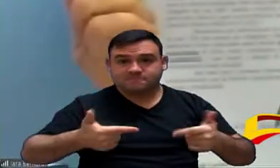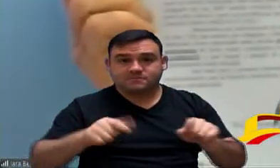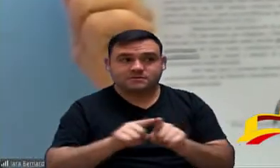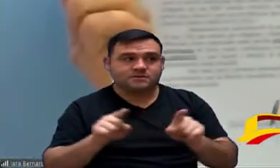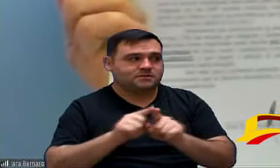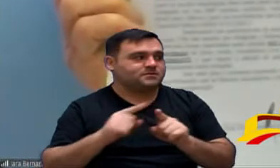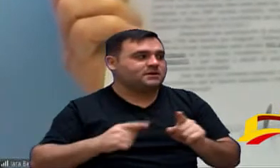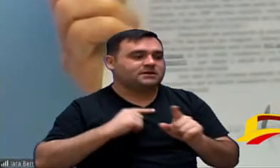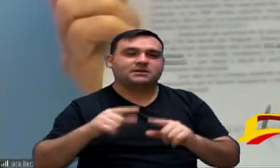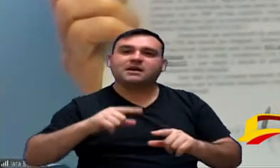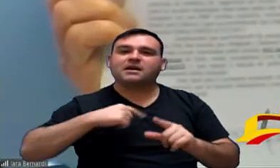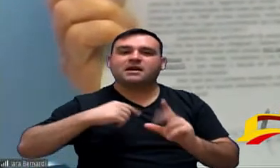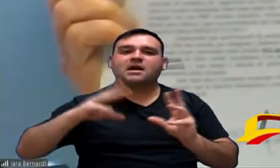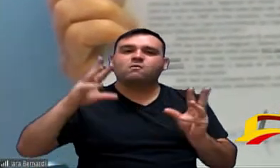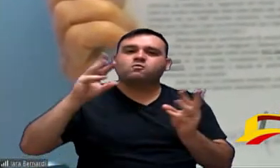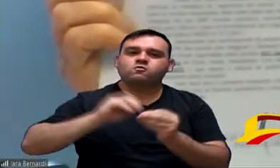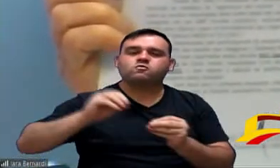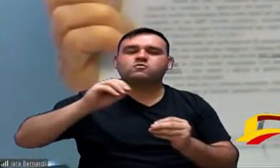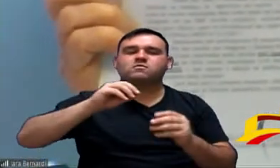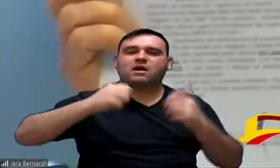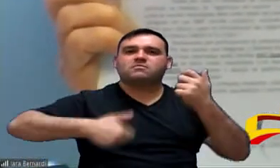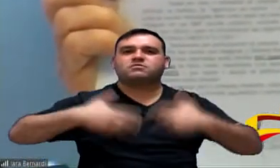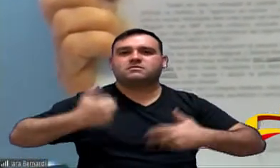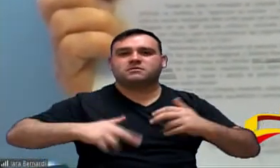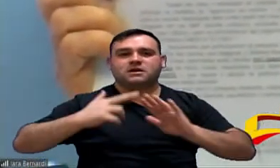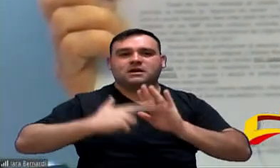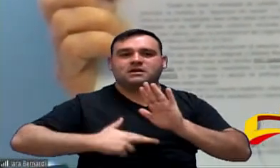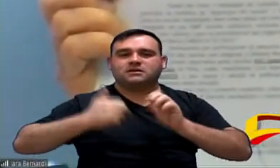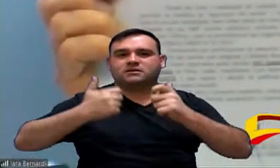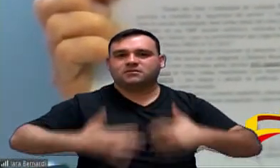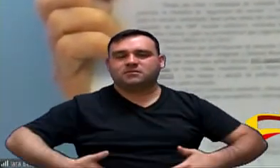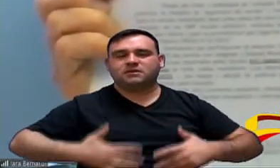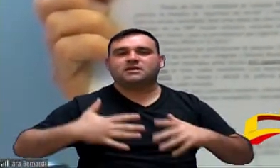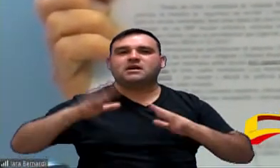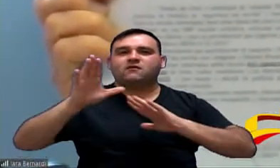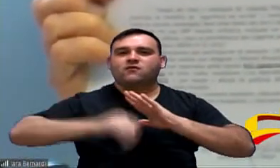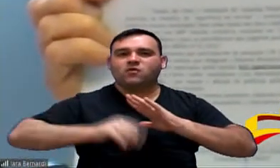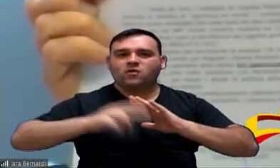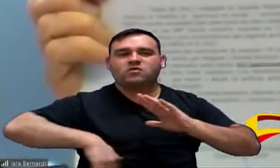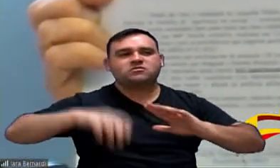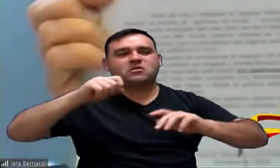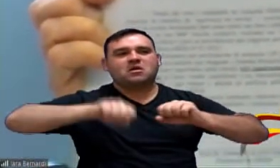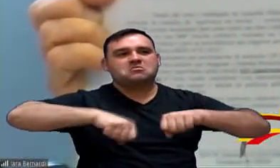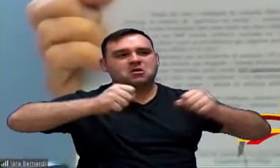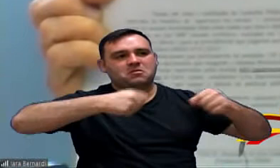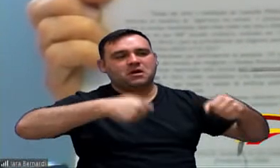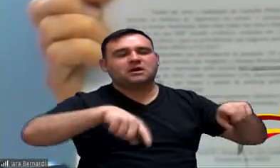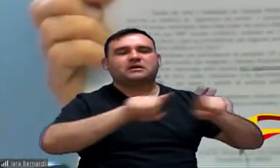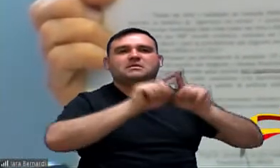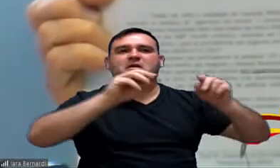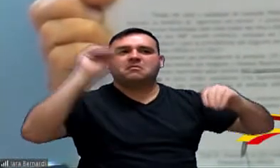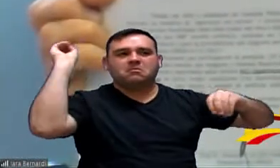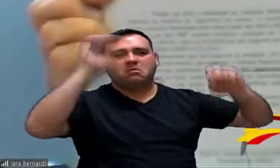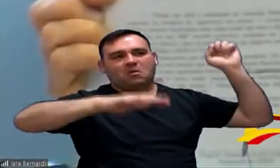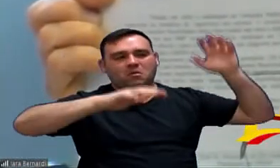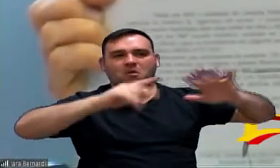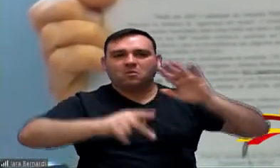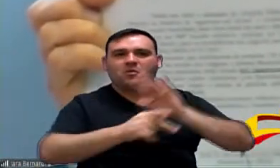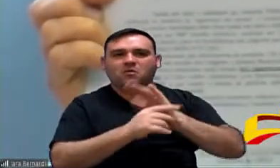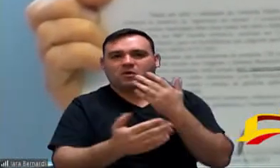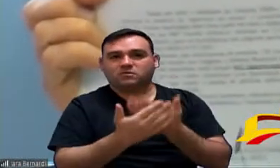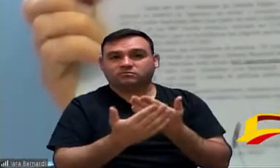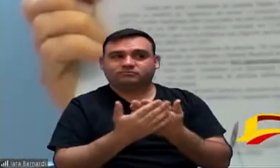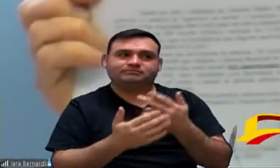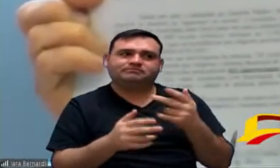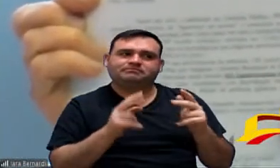este relatório do Conselho Municipal de Educação sobre furtos, vandalismo, depredações nas escolas municipais. Muito interessante de se